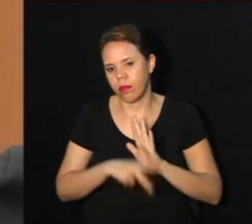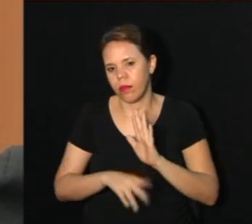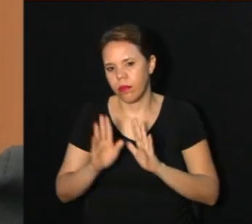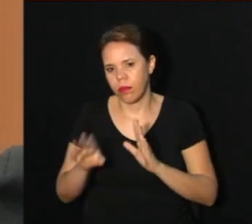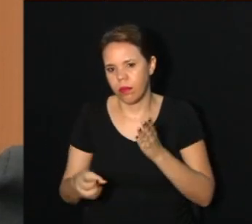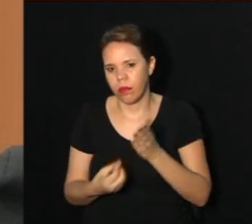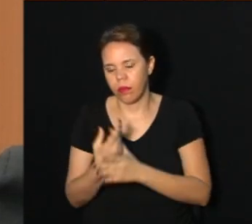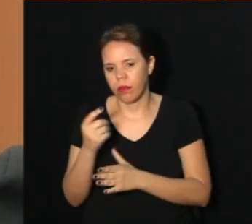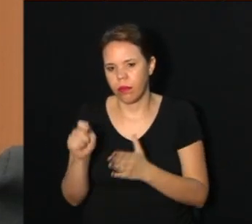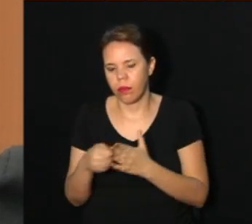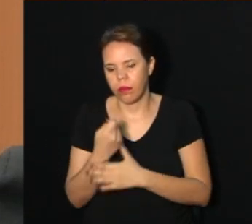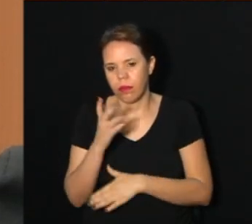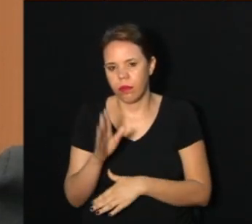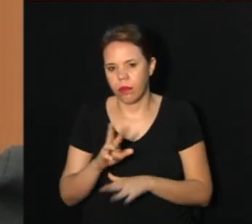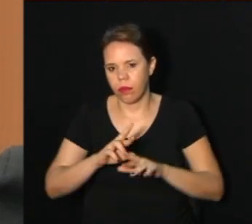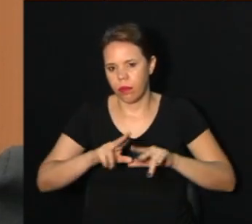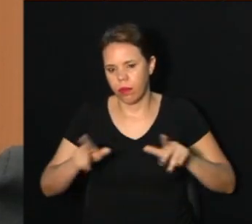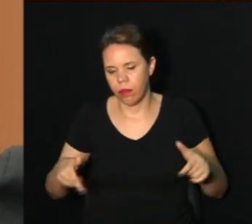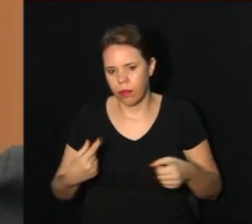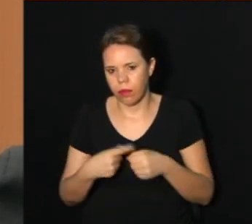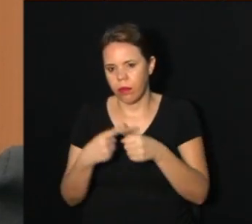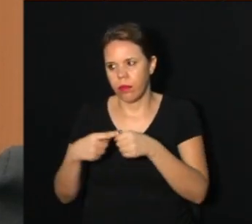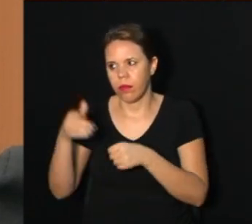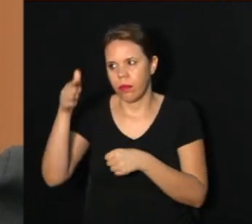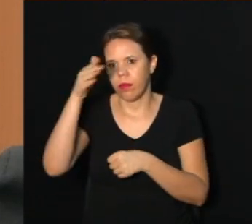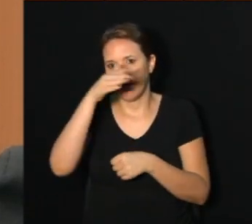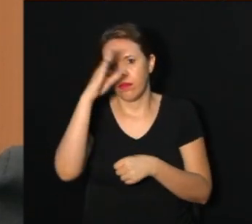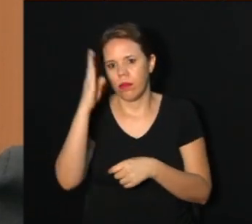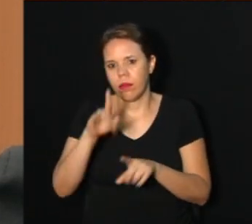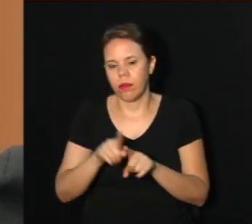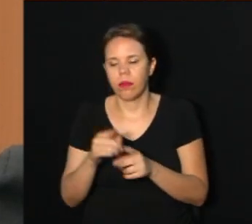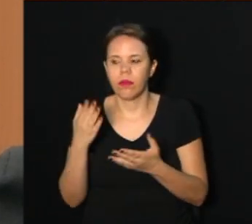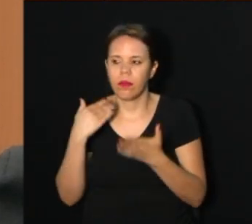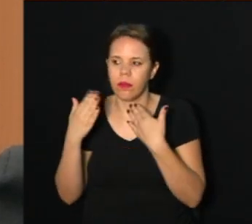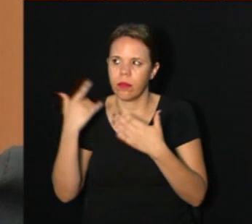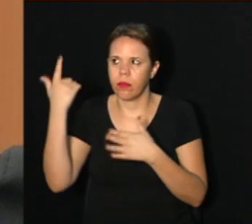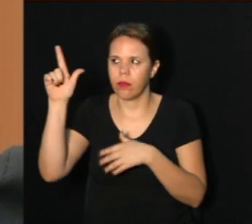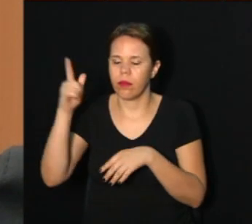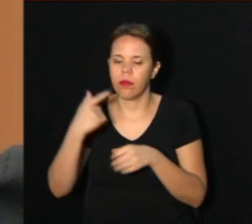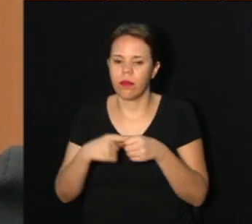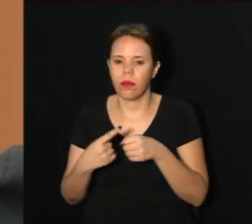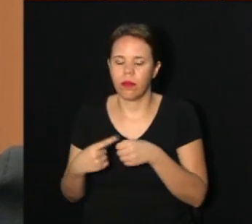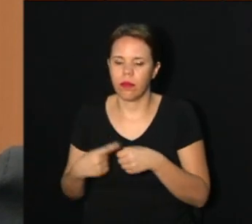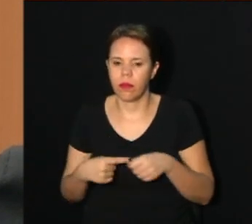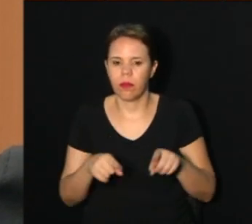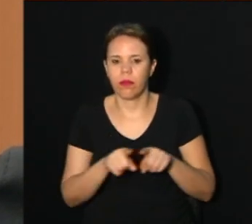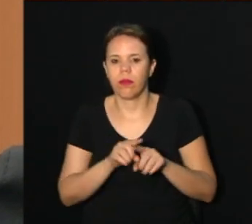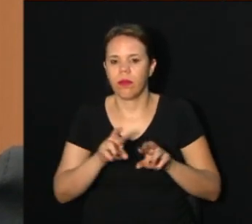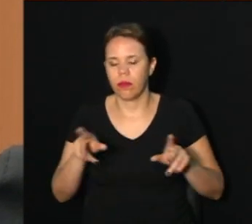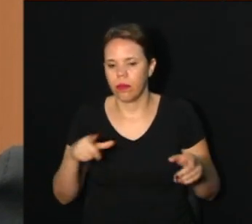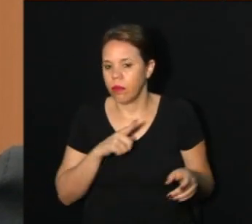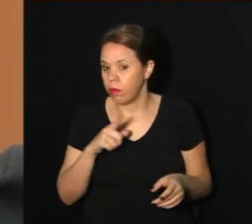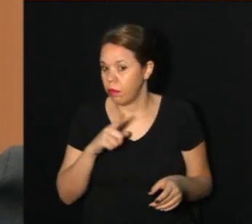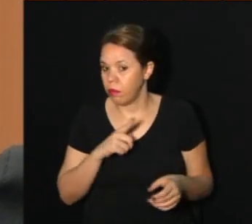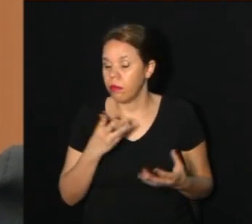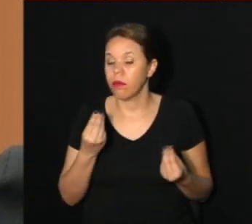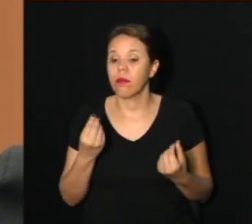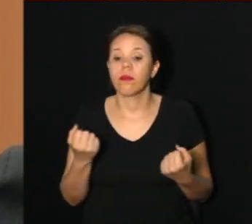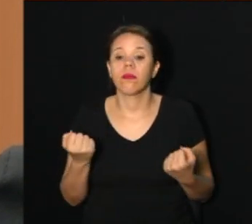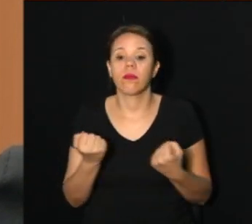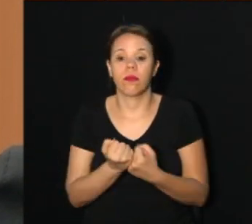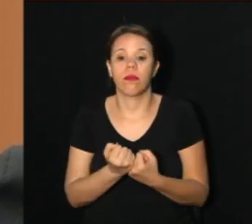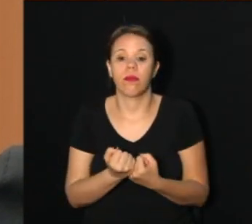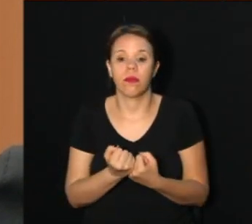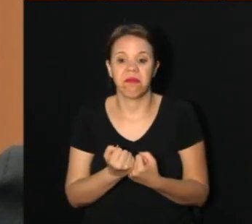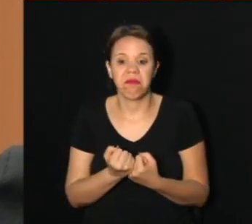de grandes municípios e de o que foi conversado com colegas de outros municípios, e tivemos bastante apoio, um